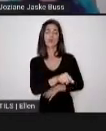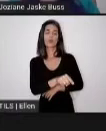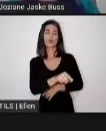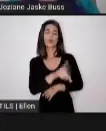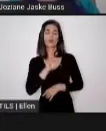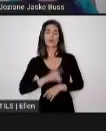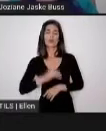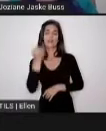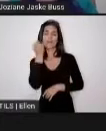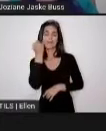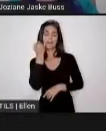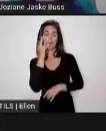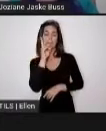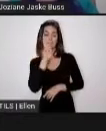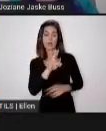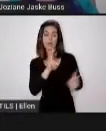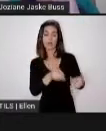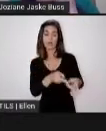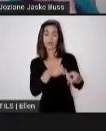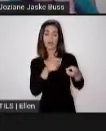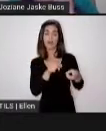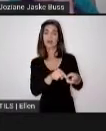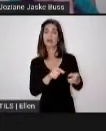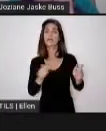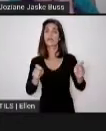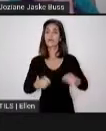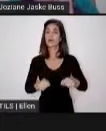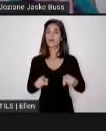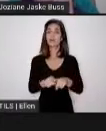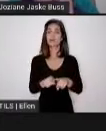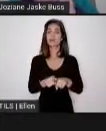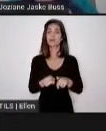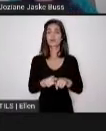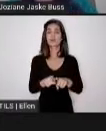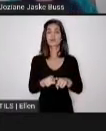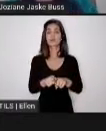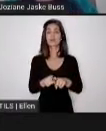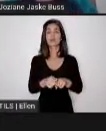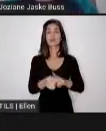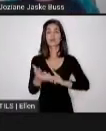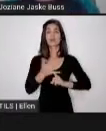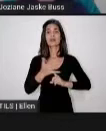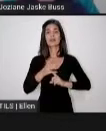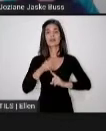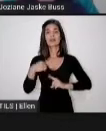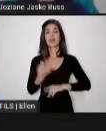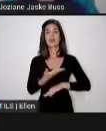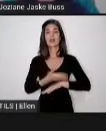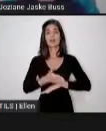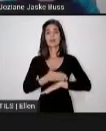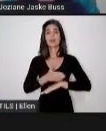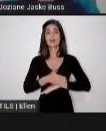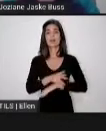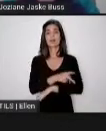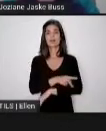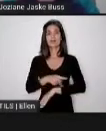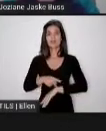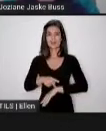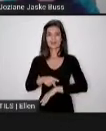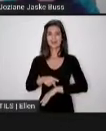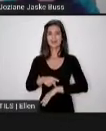intelectual pode, de alguma maneira, direcionar as nossas práticas pedagógicas,